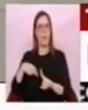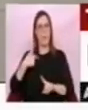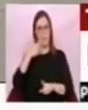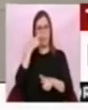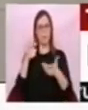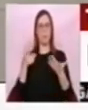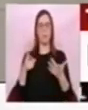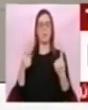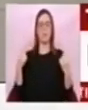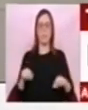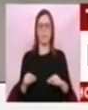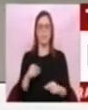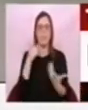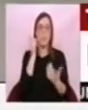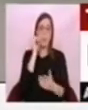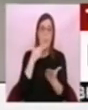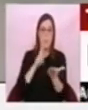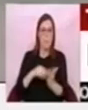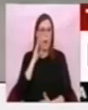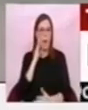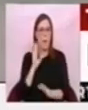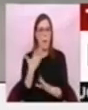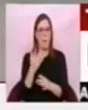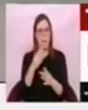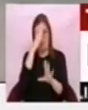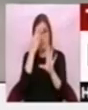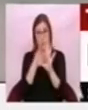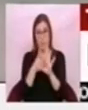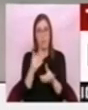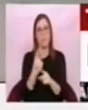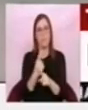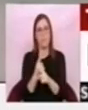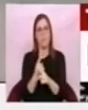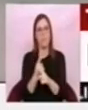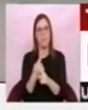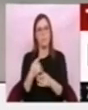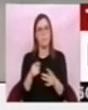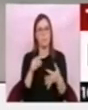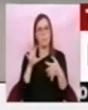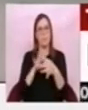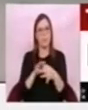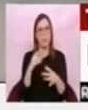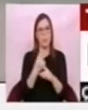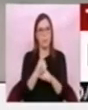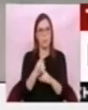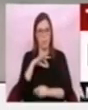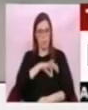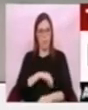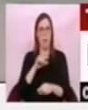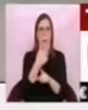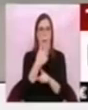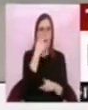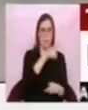pessoas os operacionais no terreno? Os primeiros socorros psicológicos também se aplicam relativamente a estes mesmos